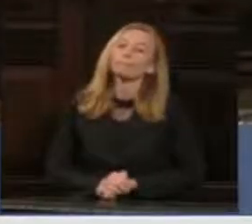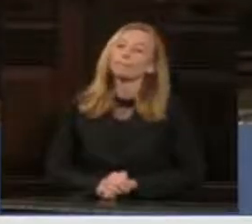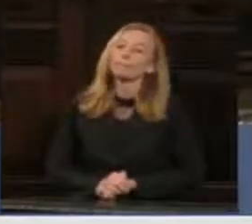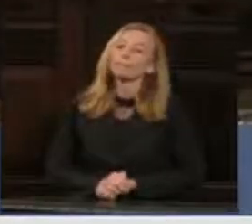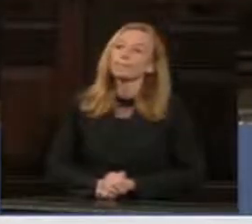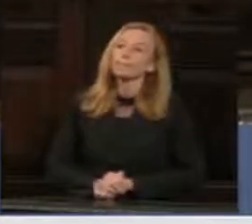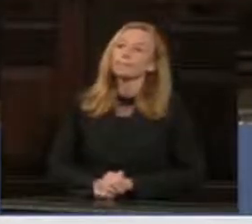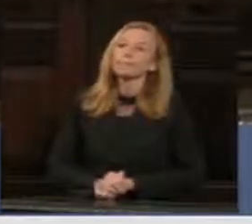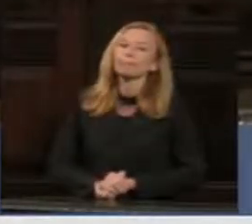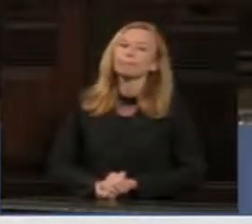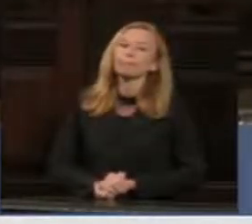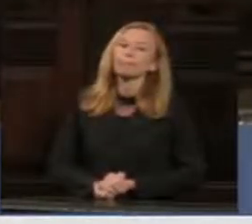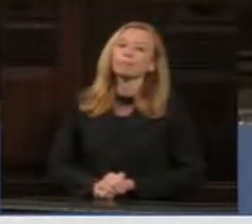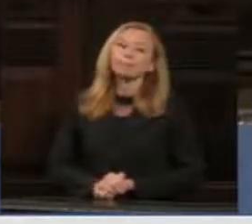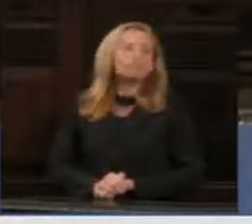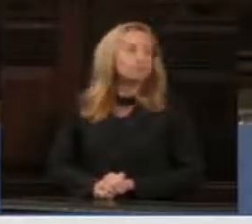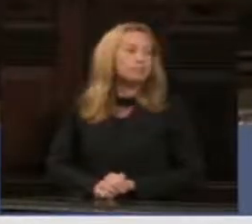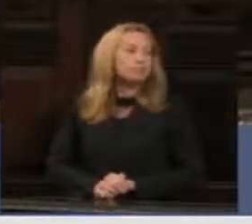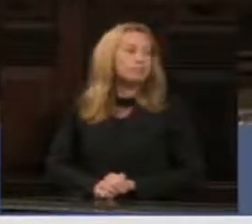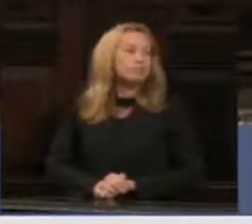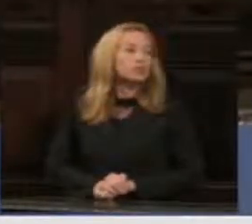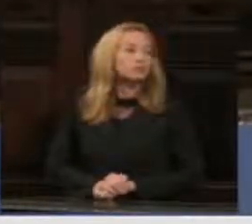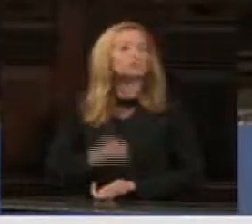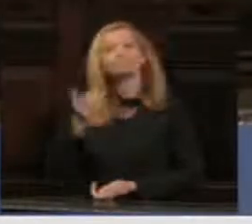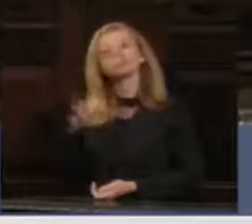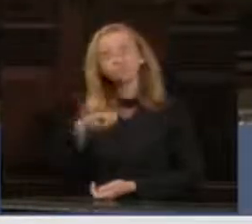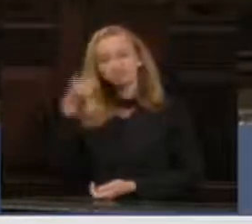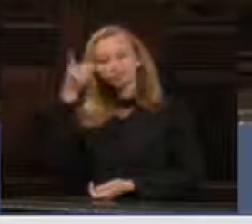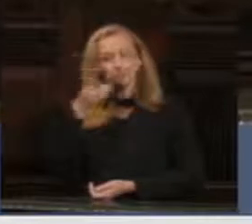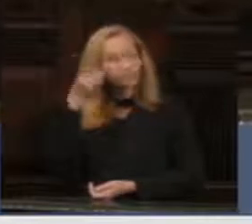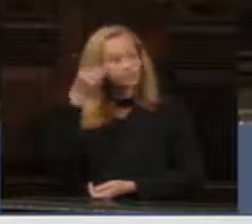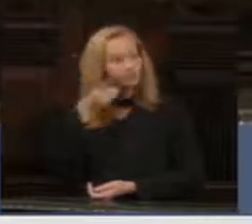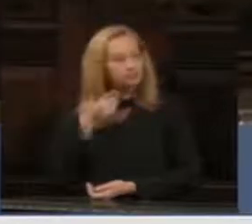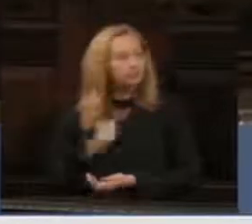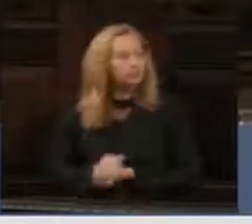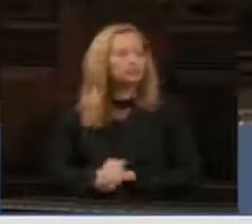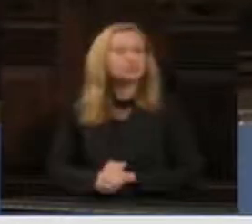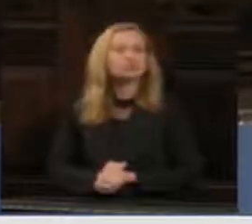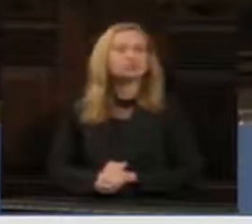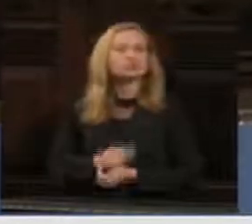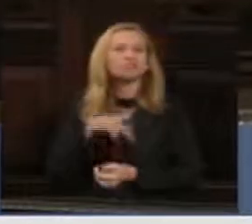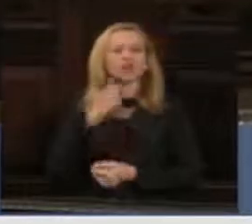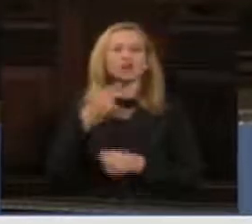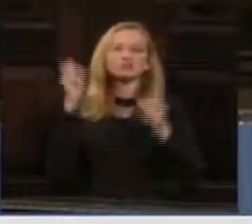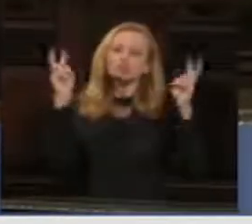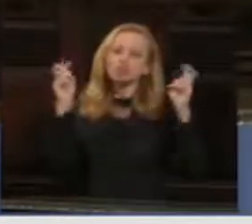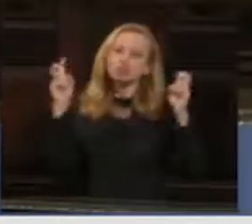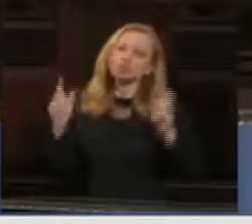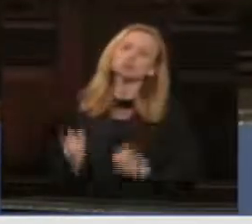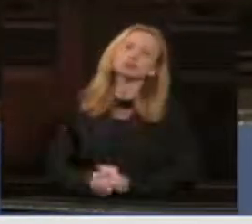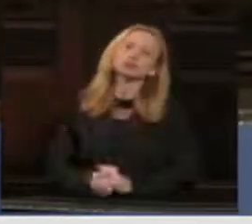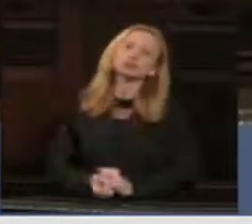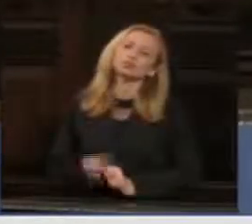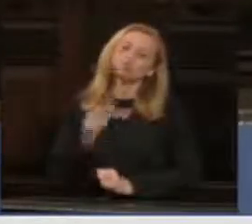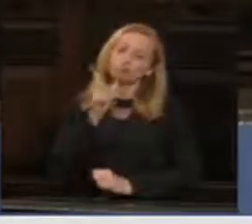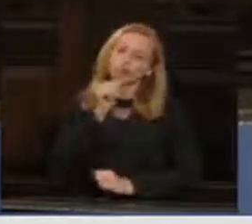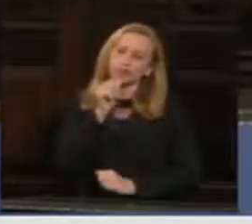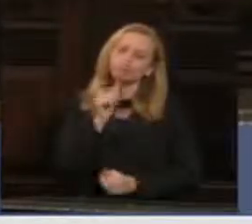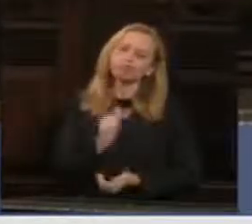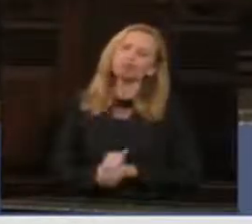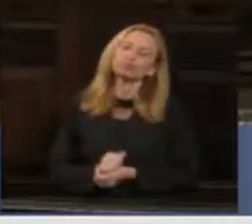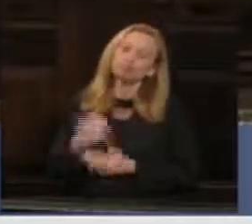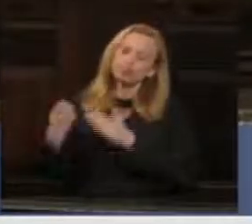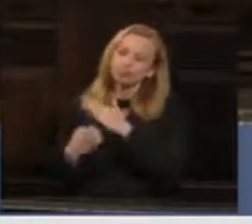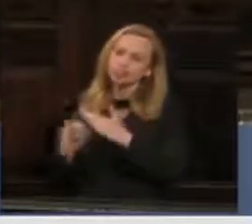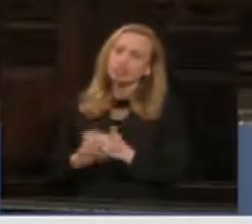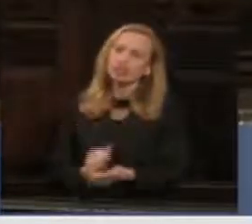me solidarizar com os deputados que tocaram no assunto da SEDAI. Infelizmente, o